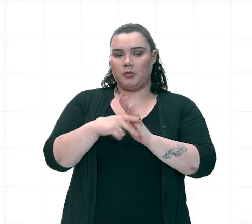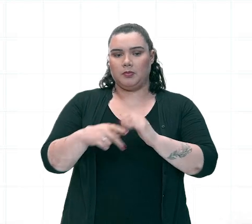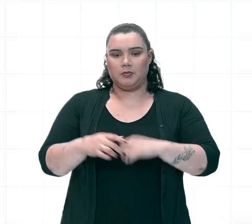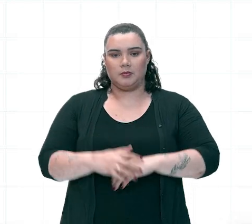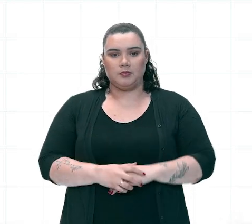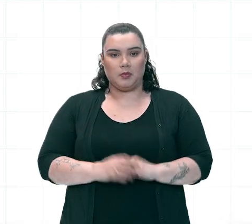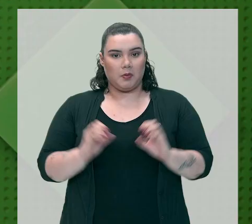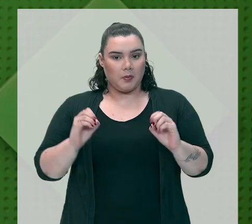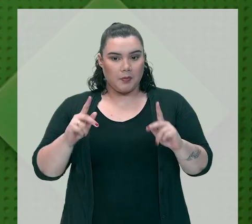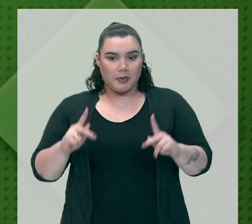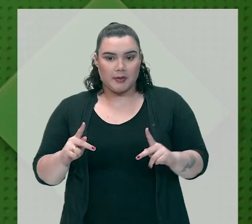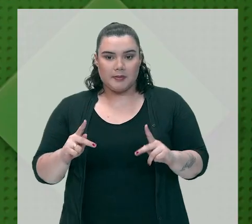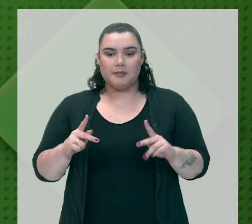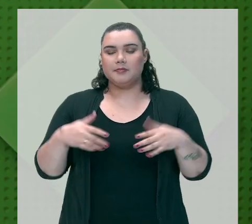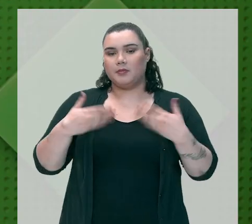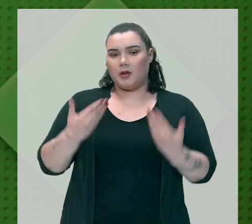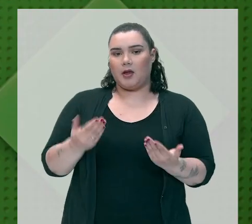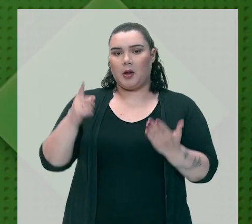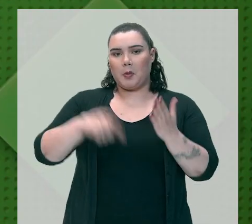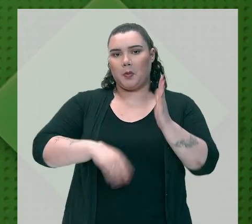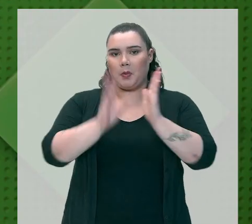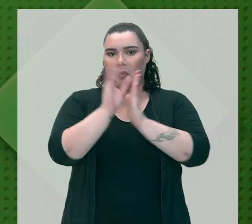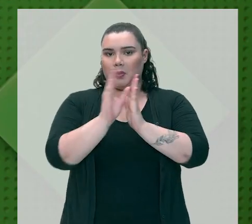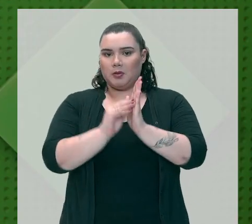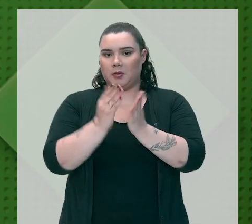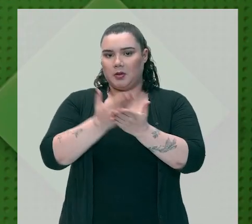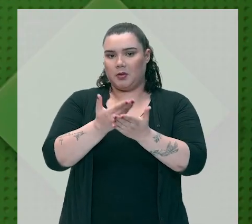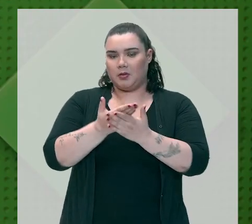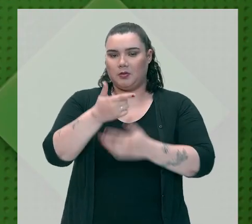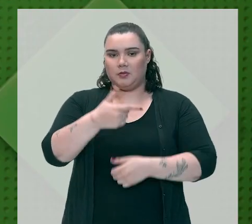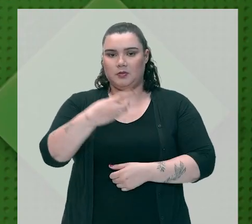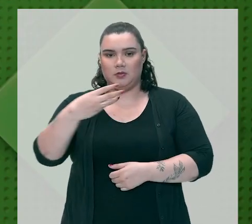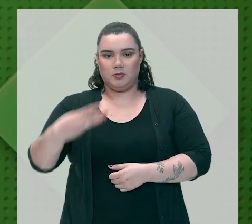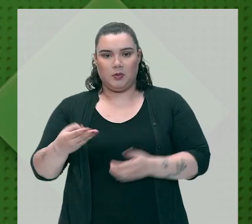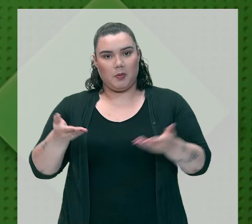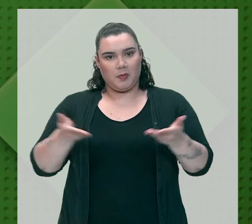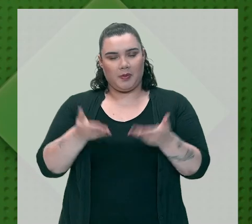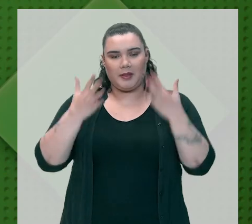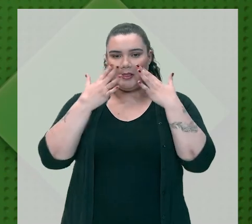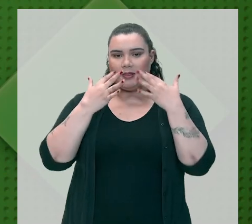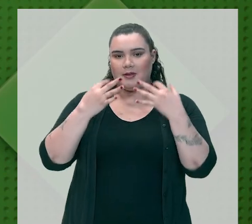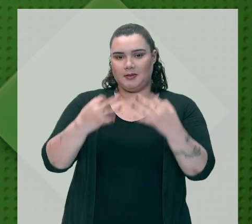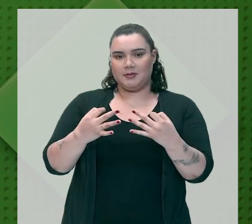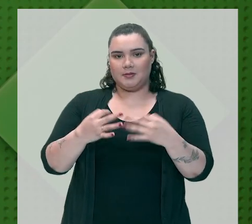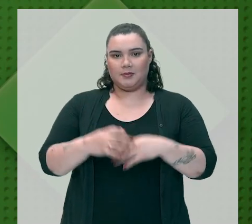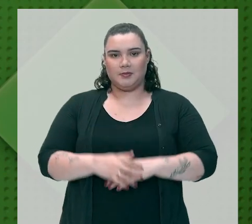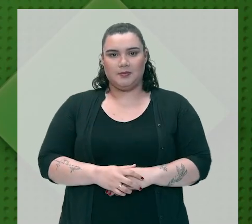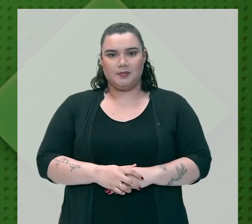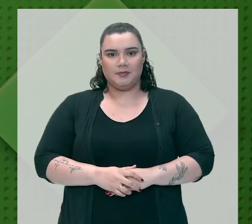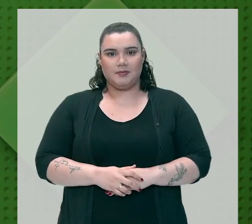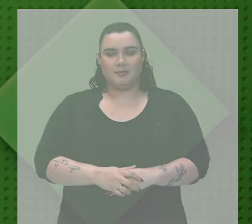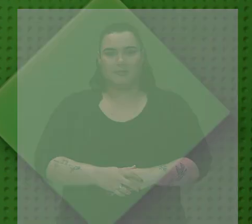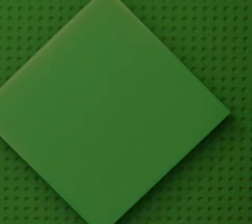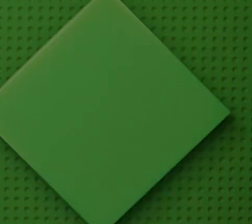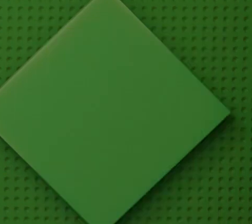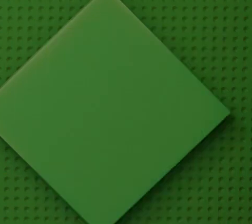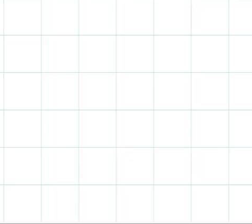sistema endócrino, certo? Então esses aí são os conteúdos da nossa aula 23. Fiquem ligados, a nossa aula começa